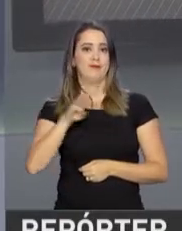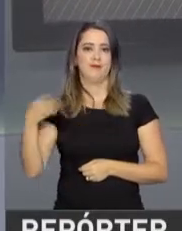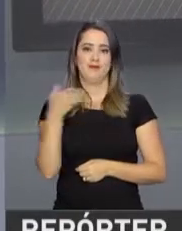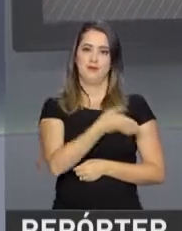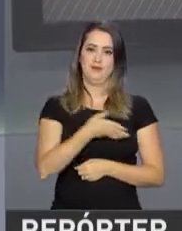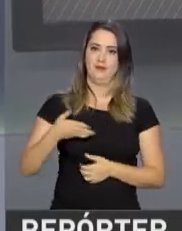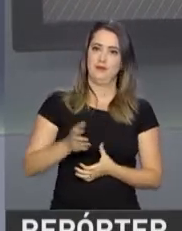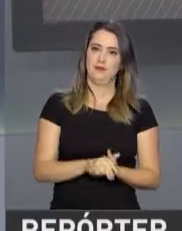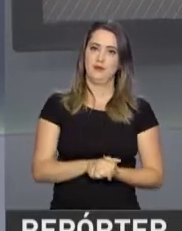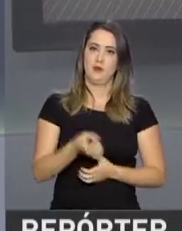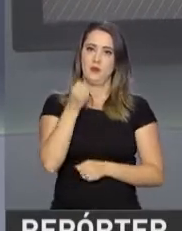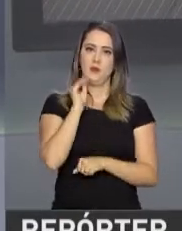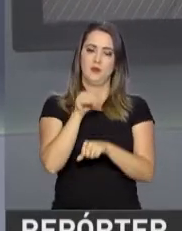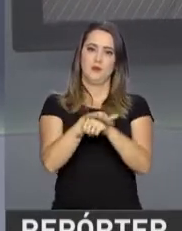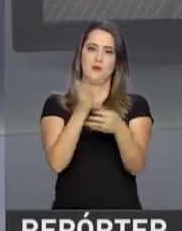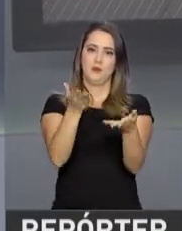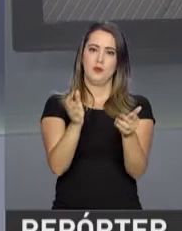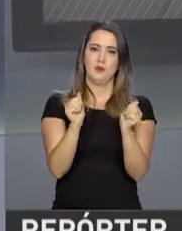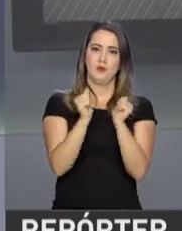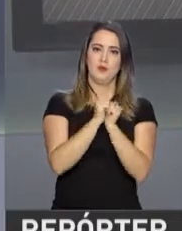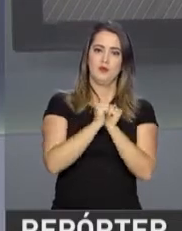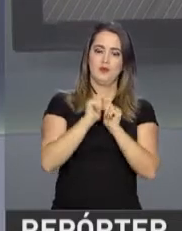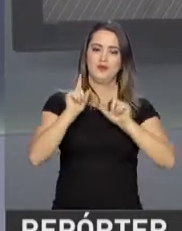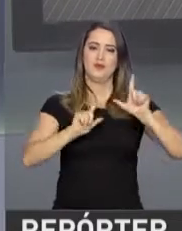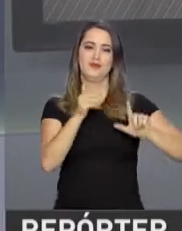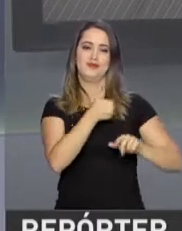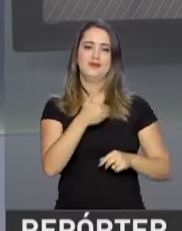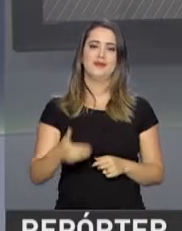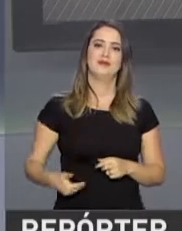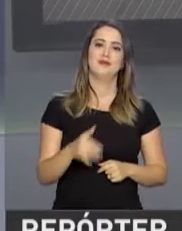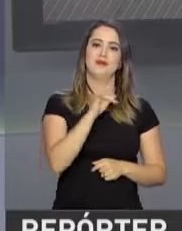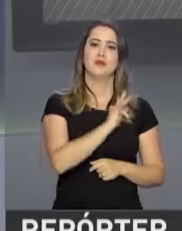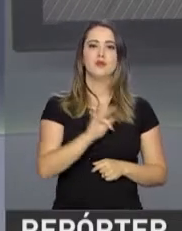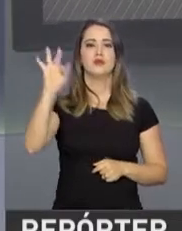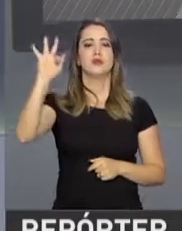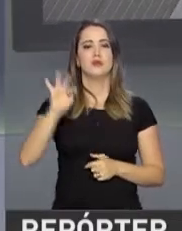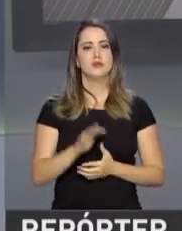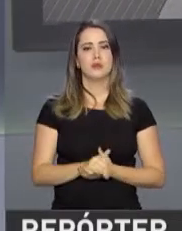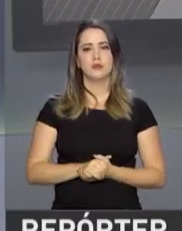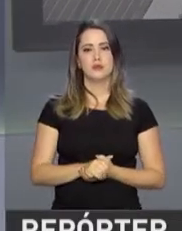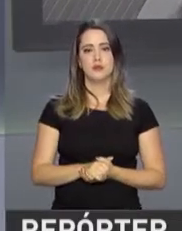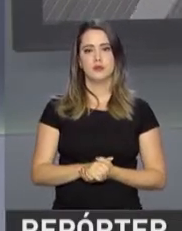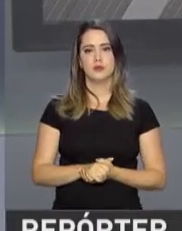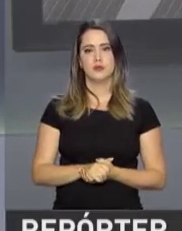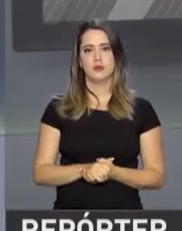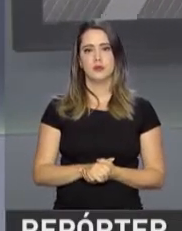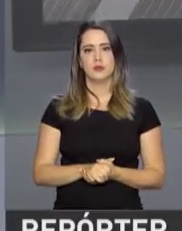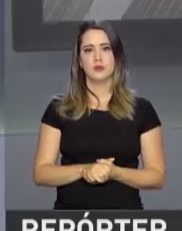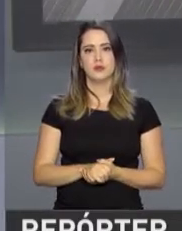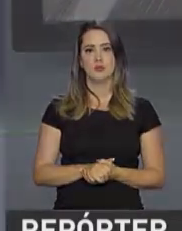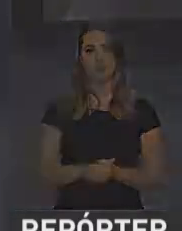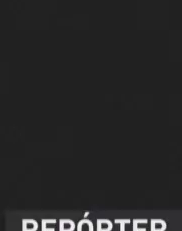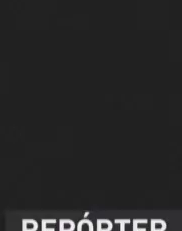internet uma boa noite pra você continue com a gente aqui na nbr a tv do governo federal